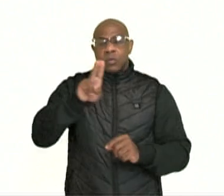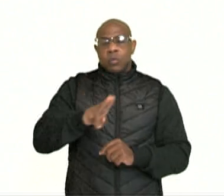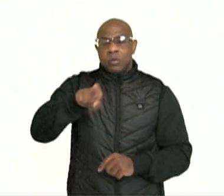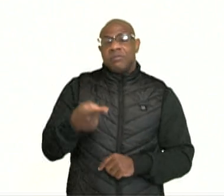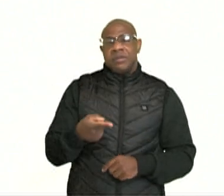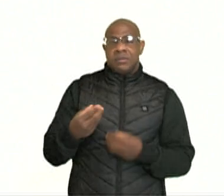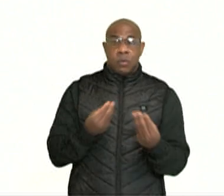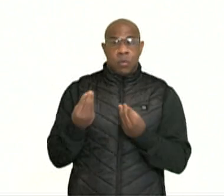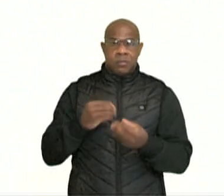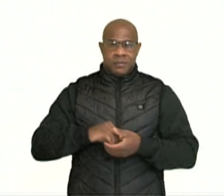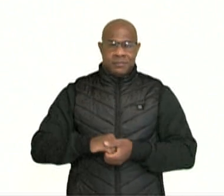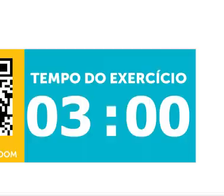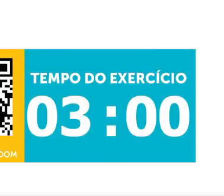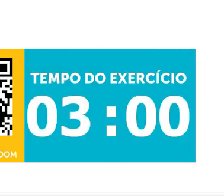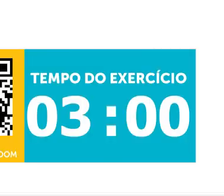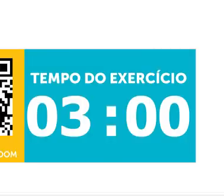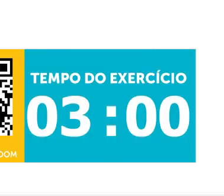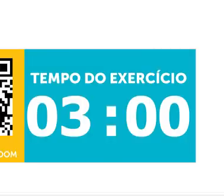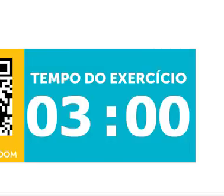comentando.